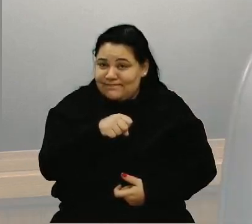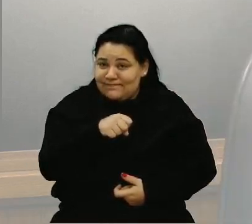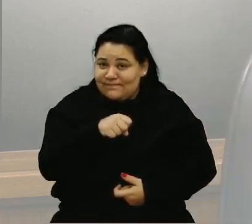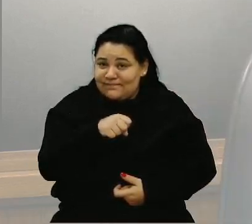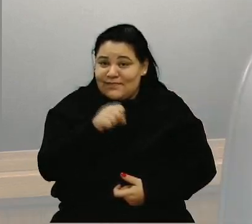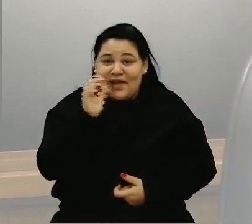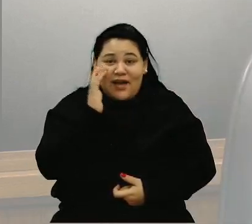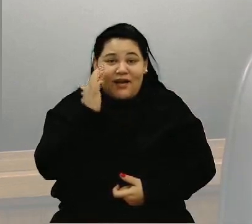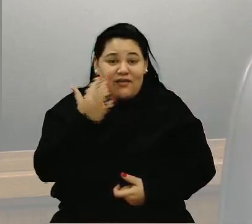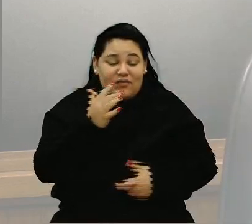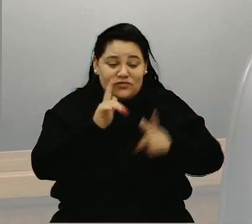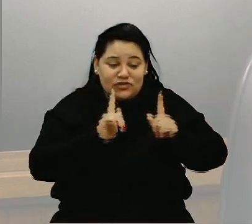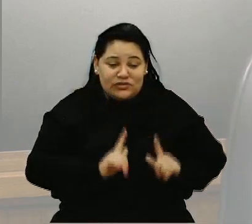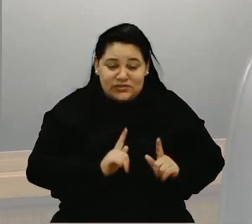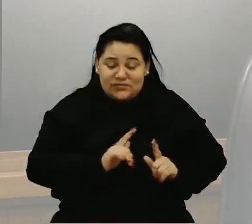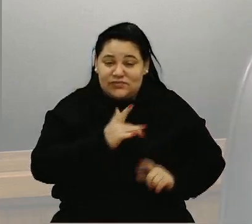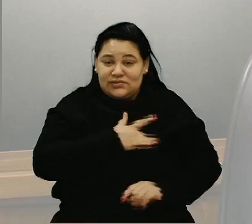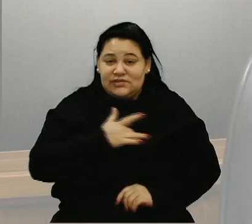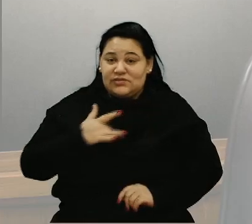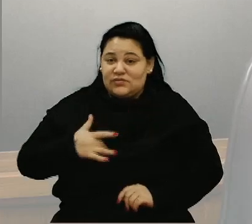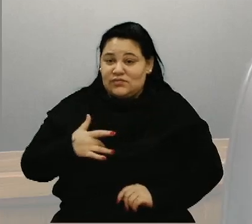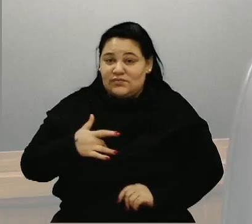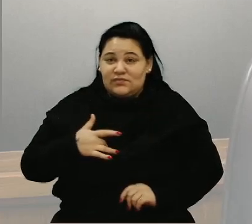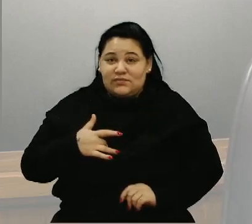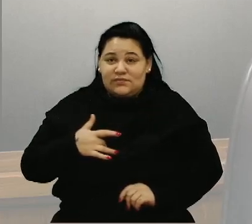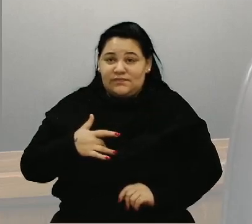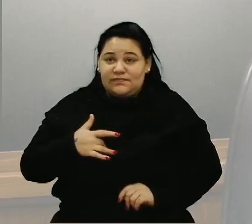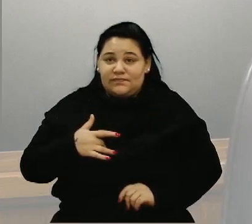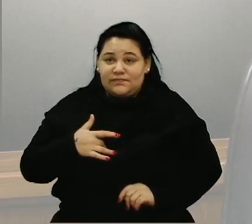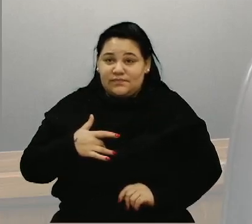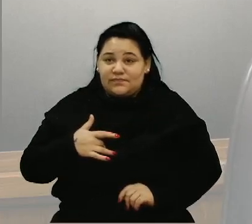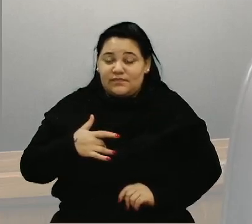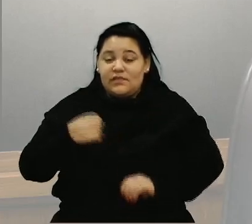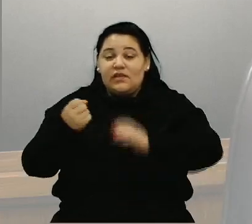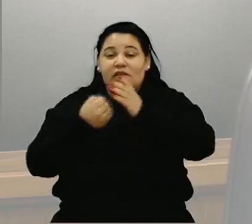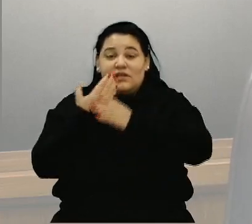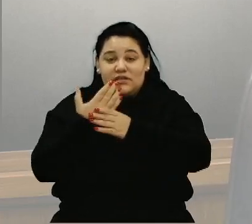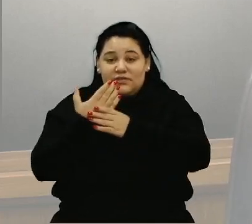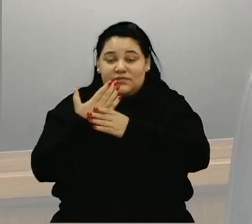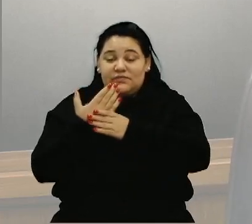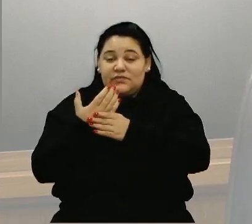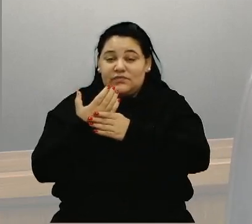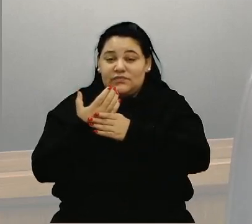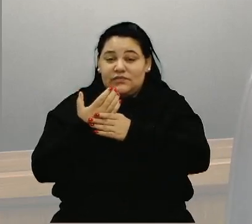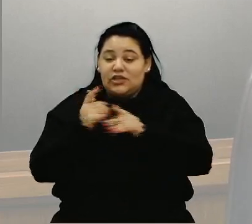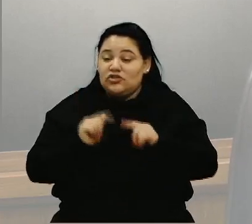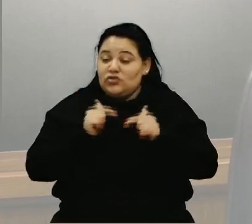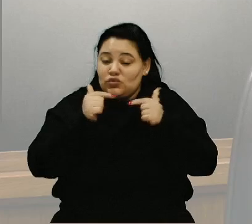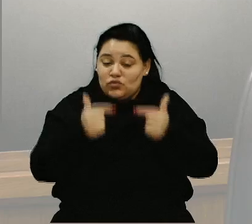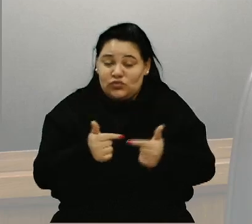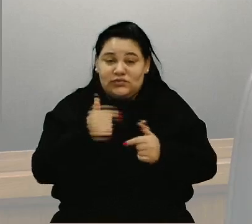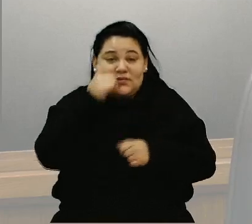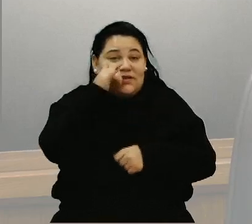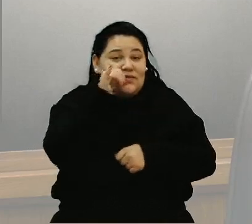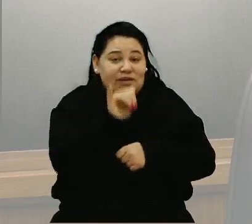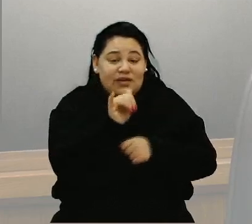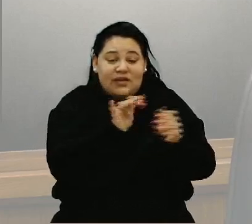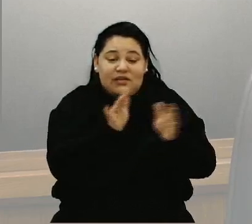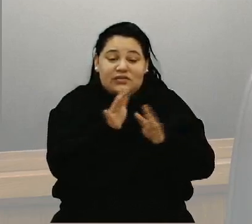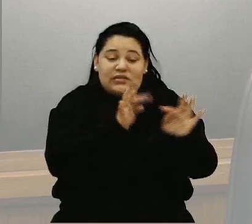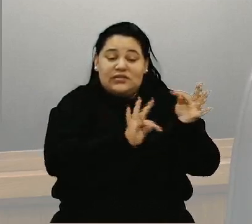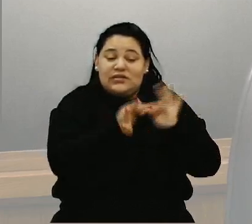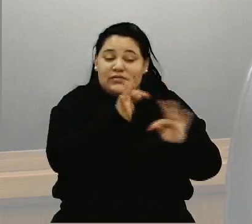dos gestores da saúde, que adotem medidas para prevenção, acesso, tratamento e